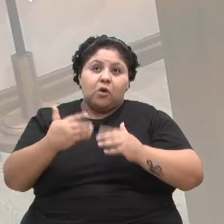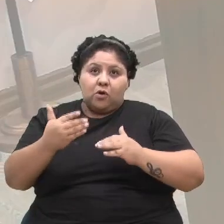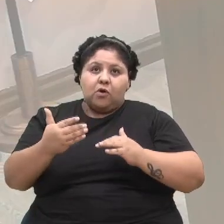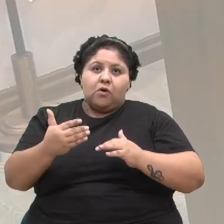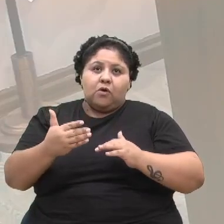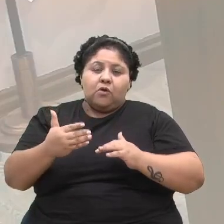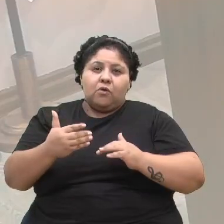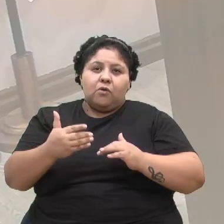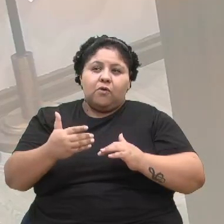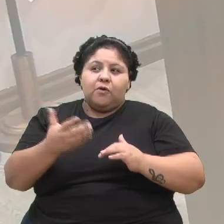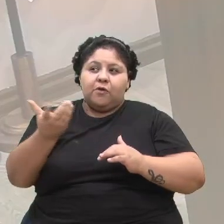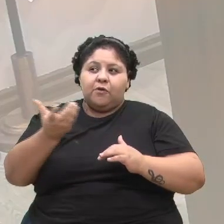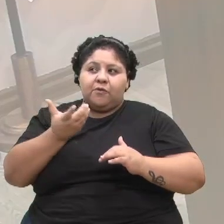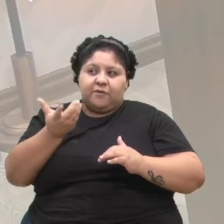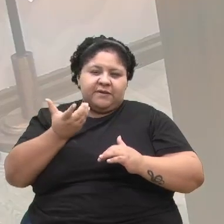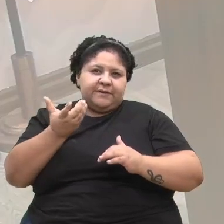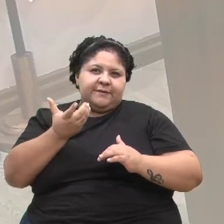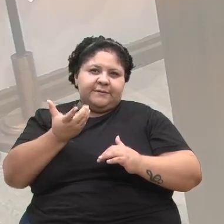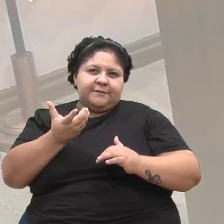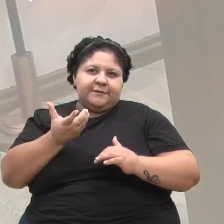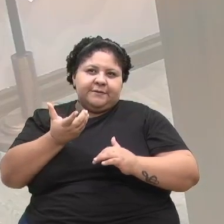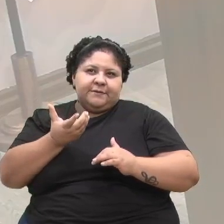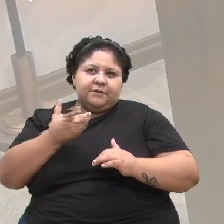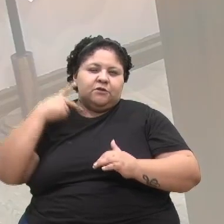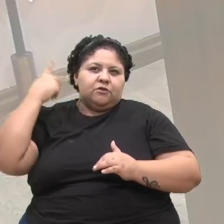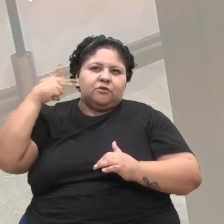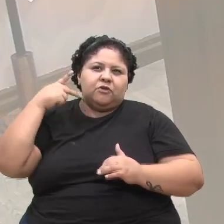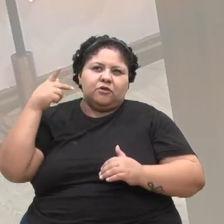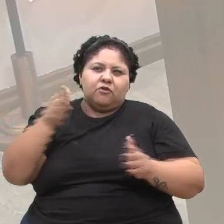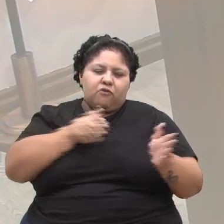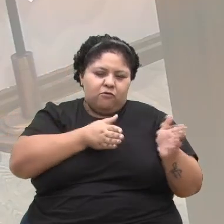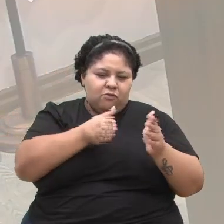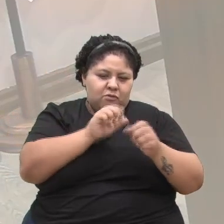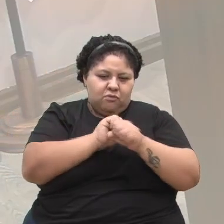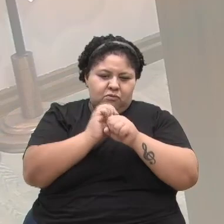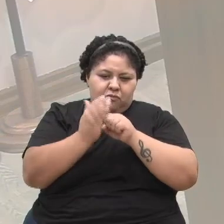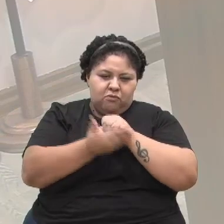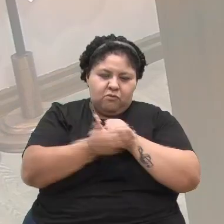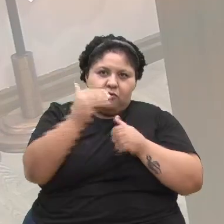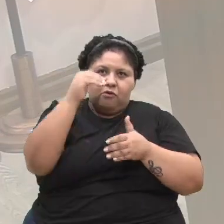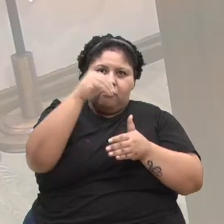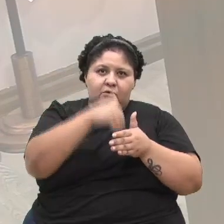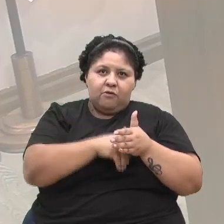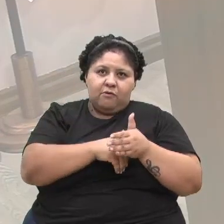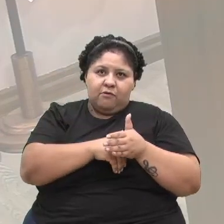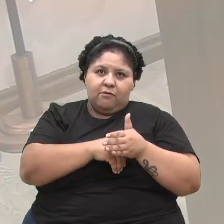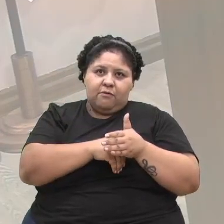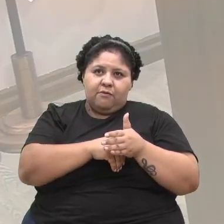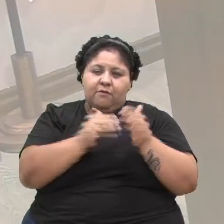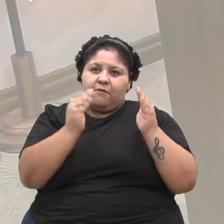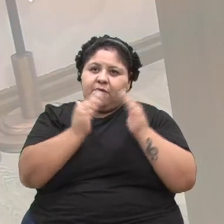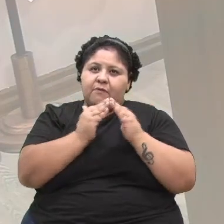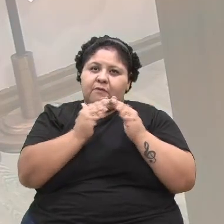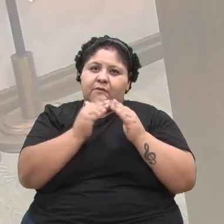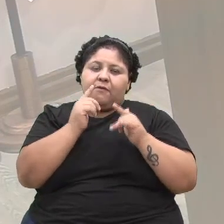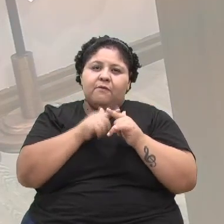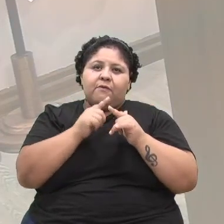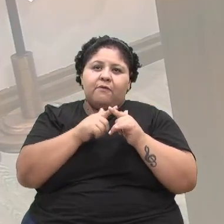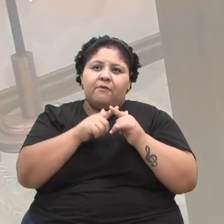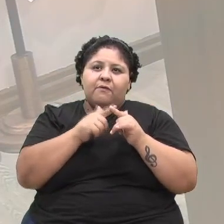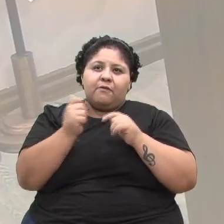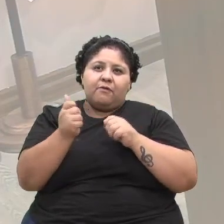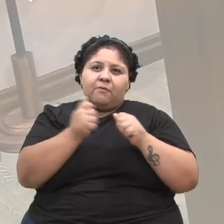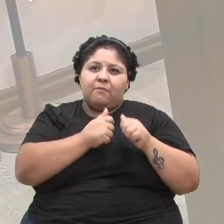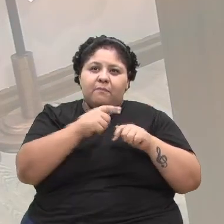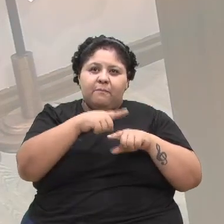foi bem na época da pandemia. Os votos que fiz foi dentro de casa, sabe? Porque eu não podia sair, até